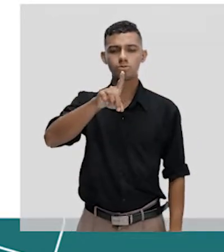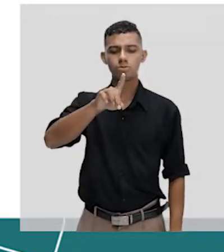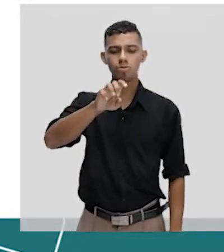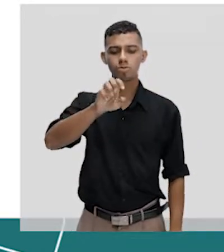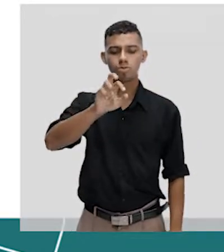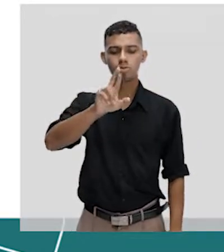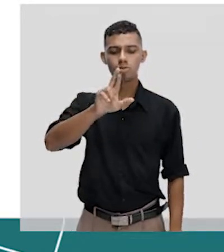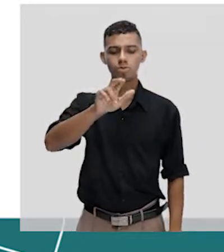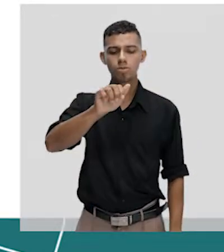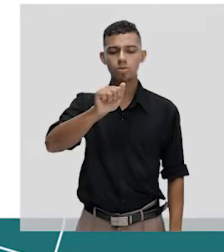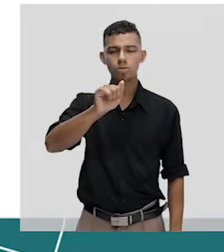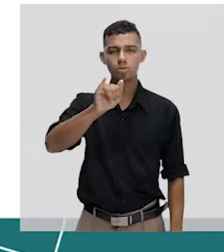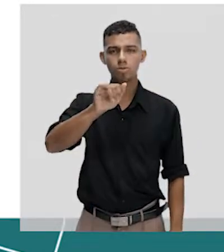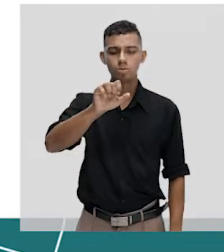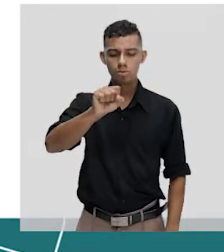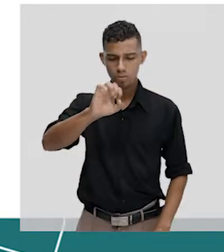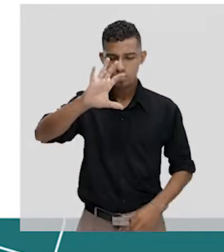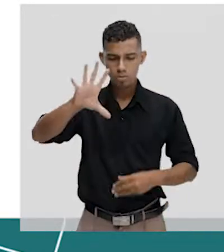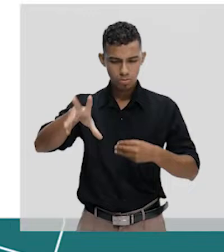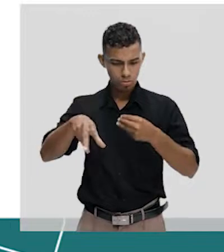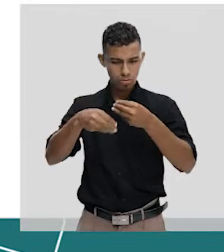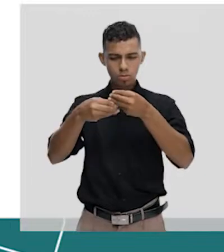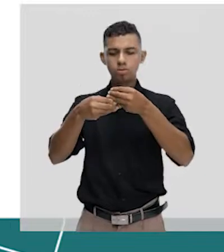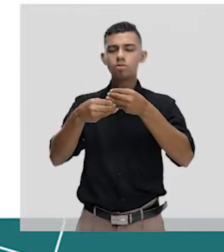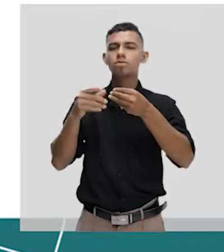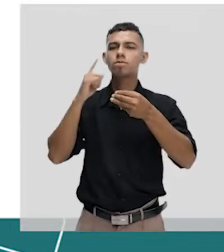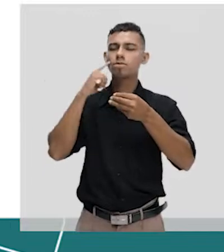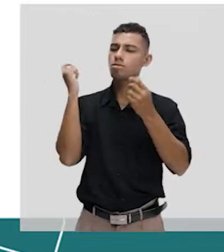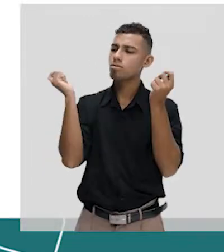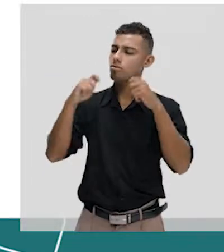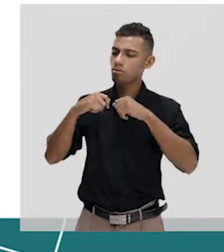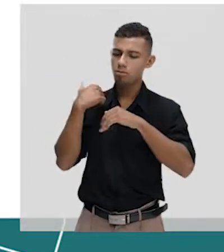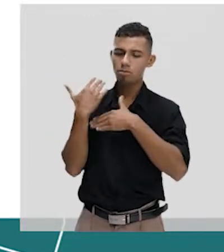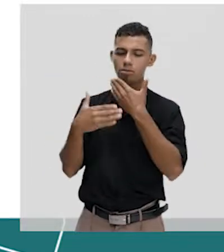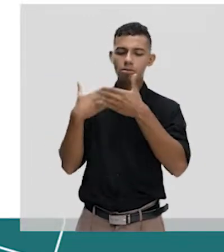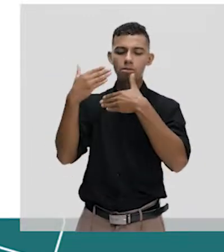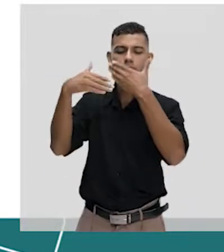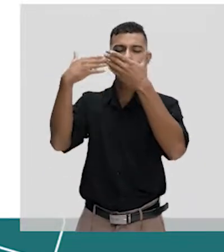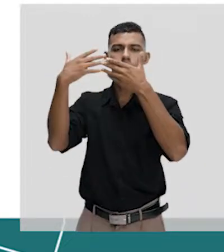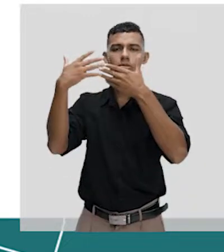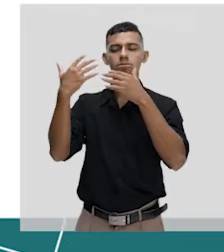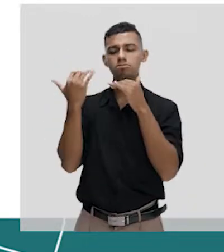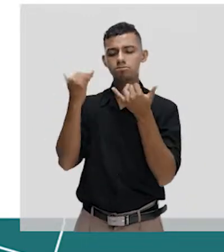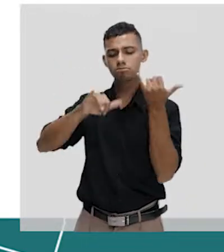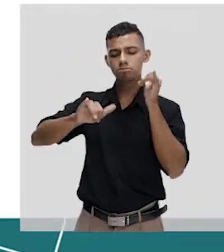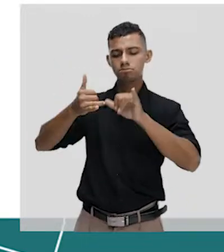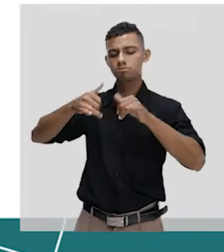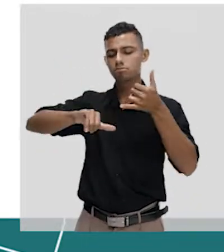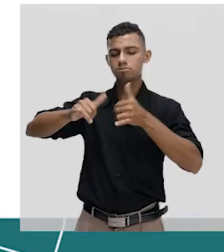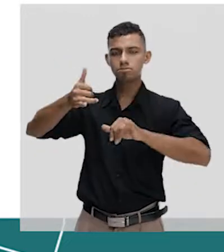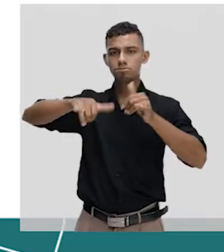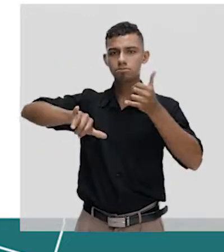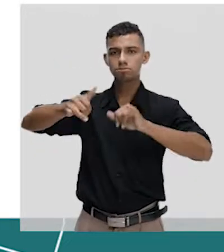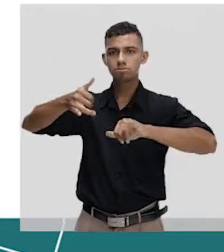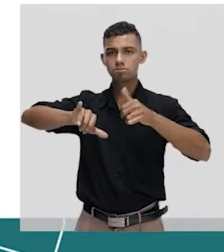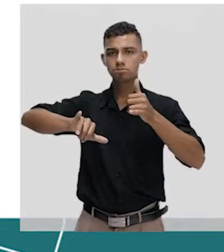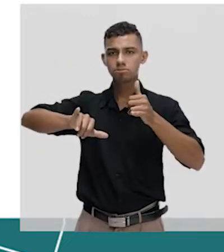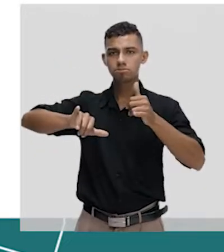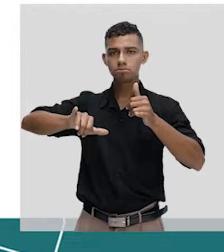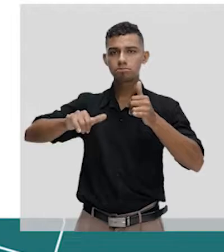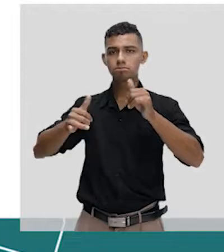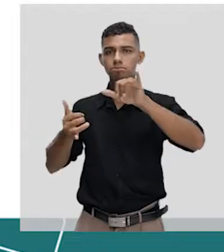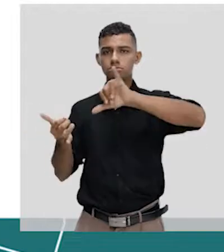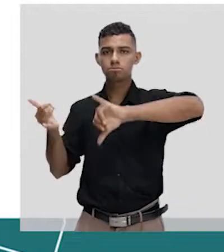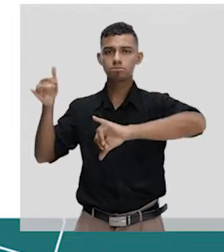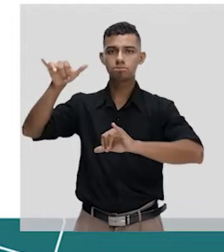essas leis elas contribuíram muito para o desenvolvimento da química. Porque a partir de um certo